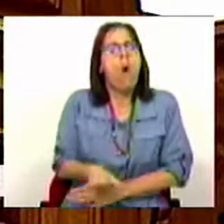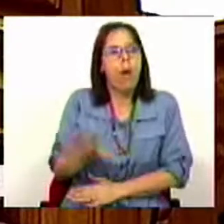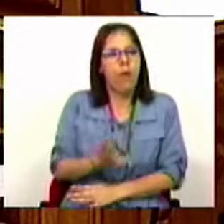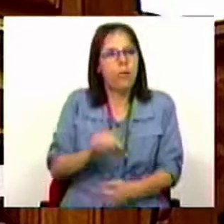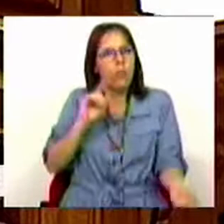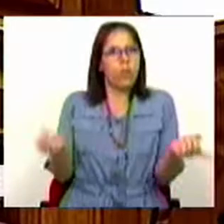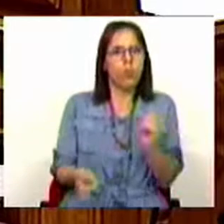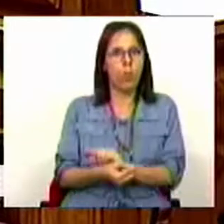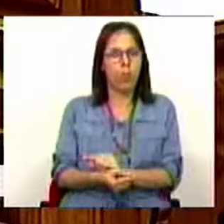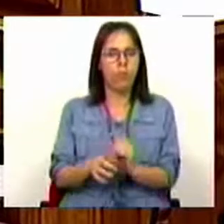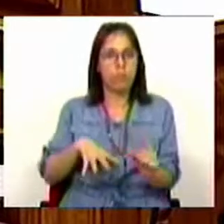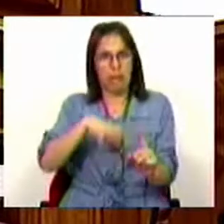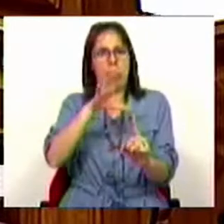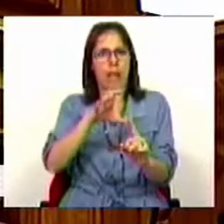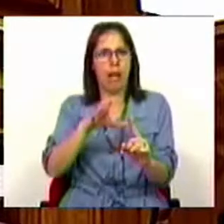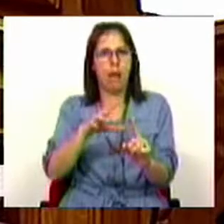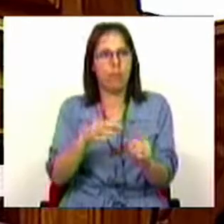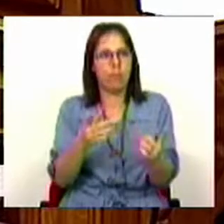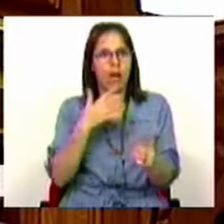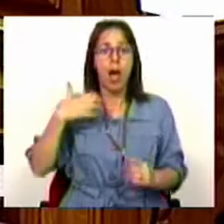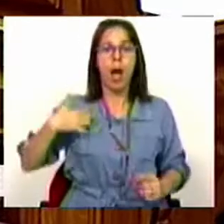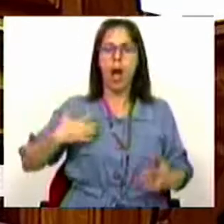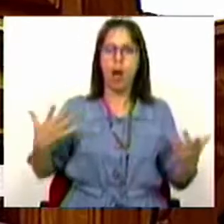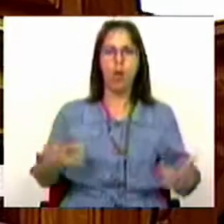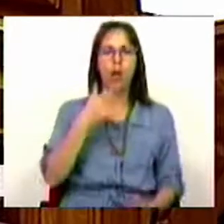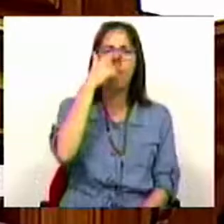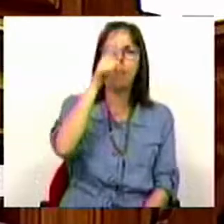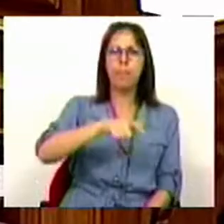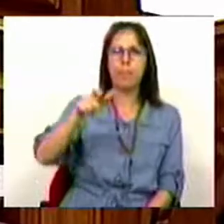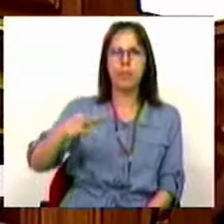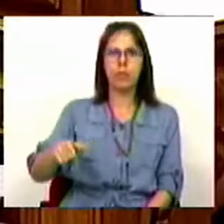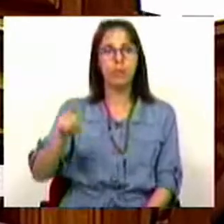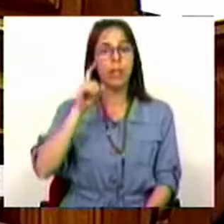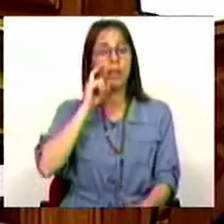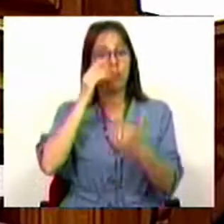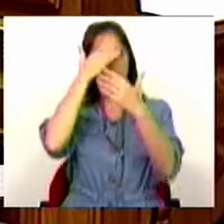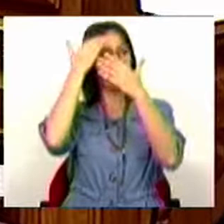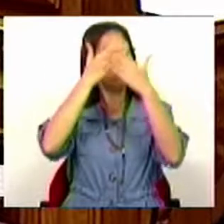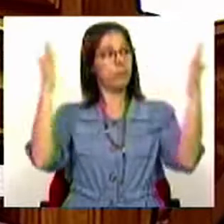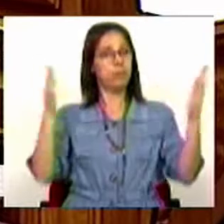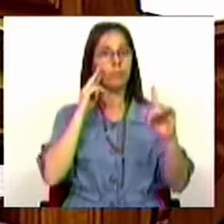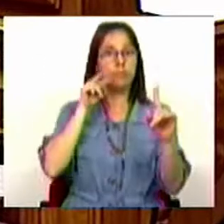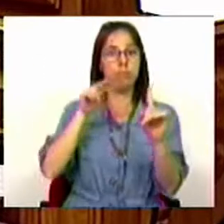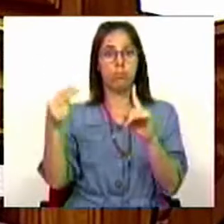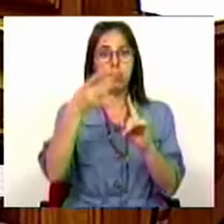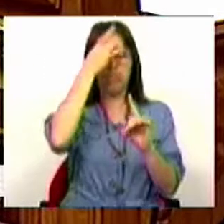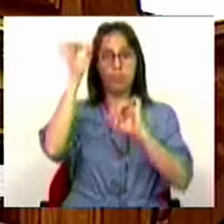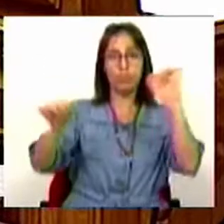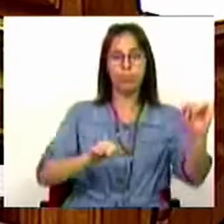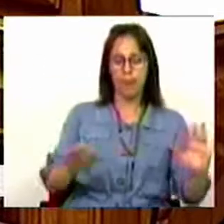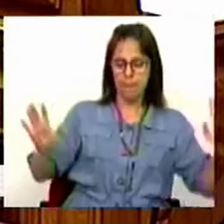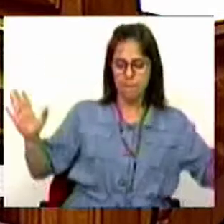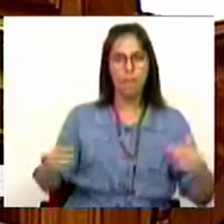para fazer o ataque fugaz à honra de pessoas que defendem democraticamente os seus pontos de vista.